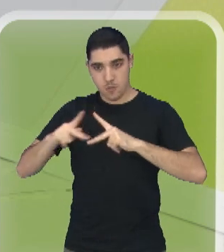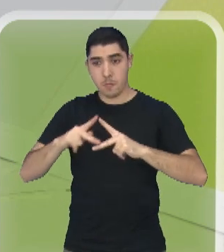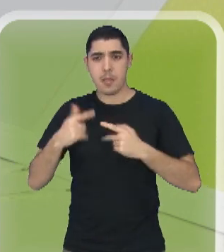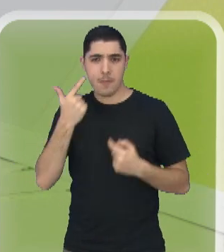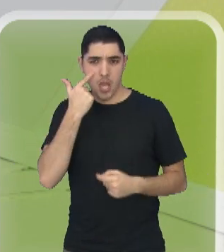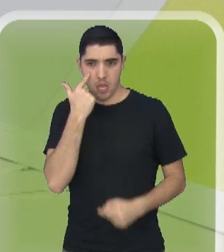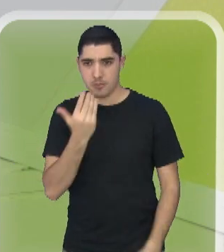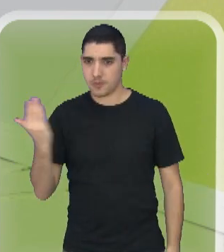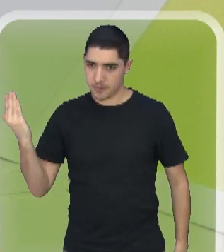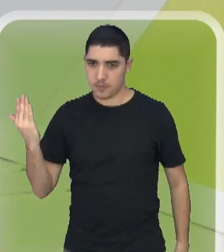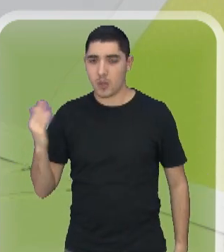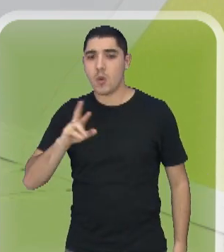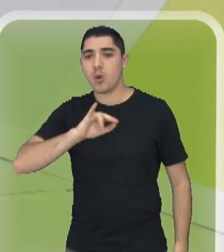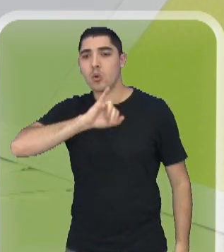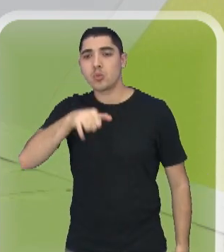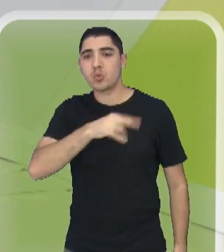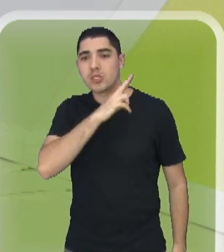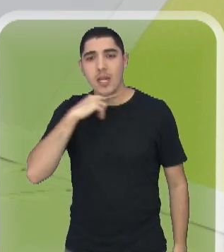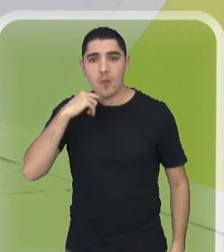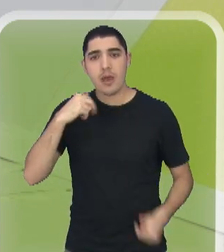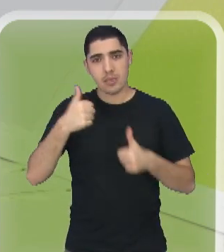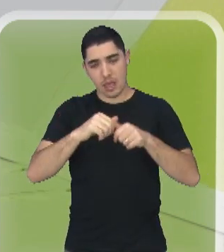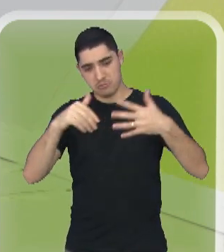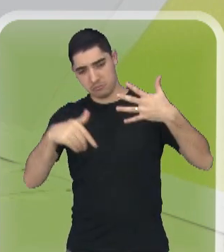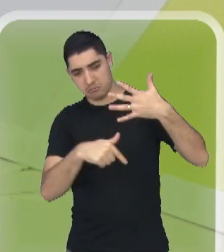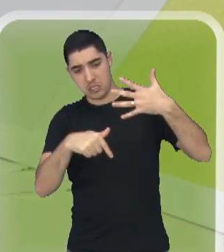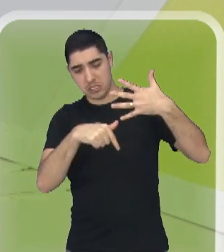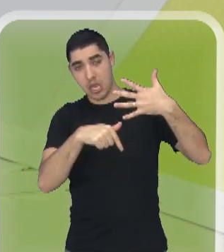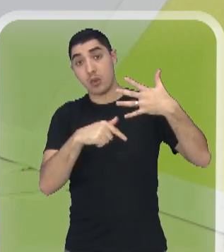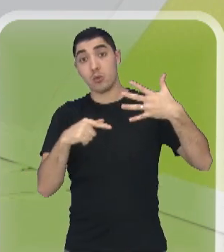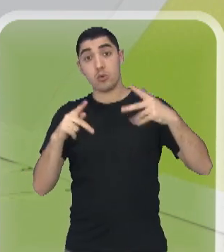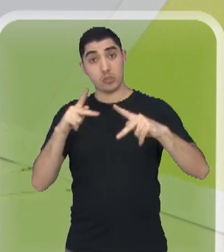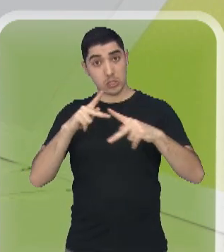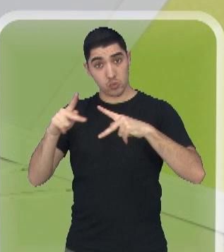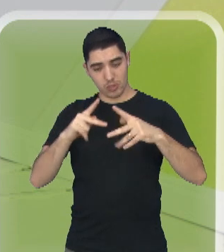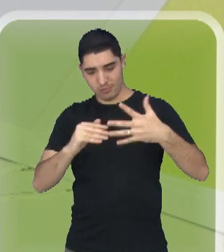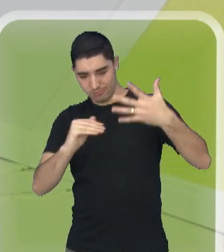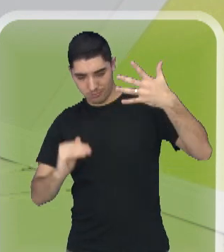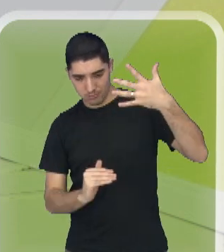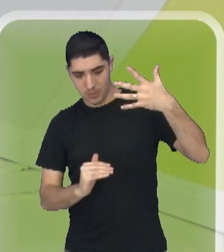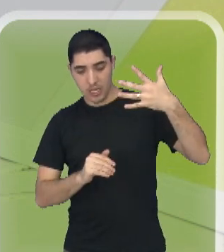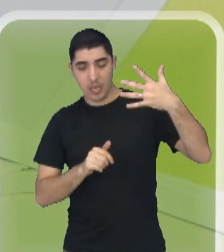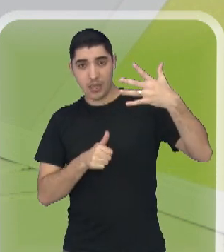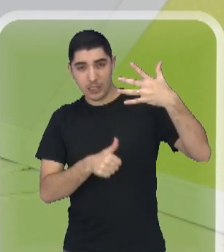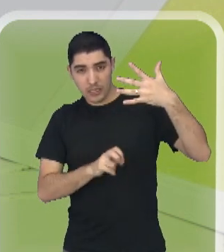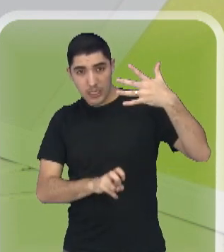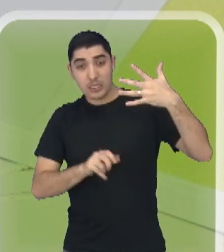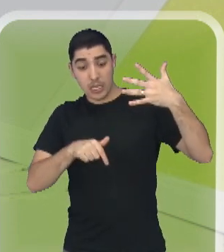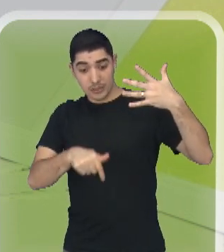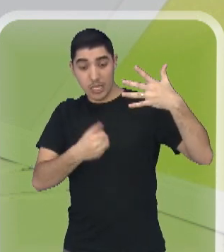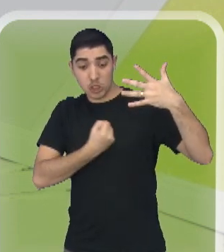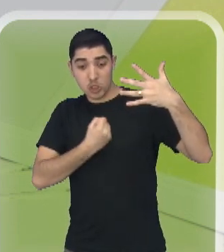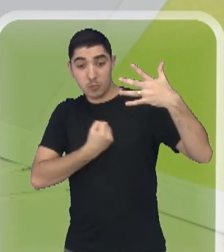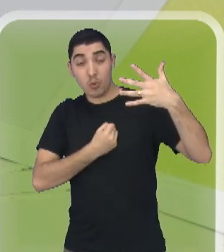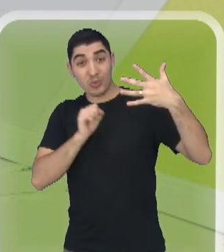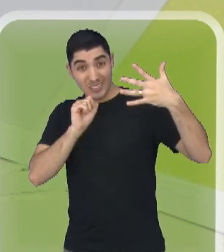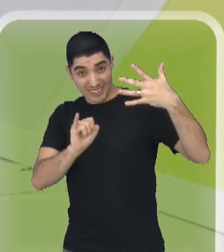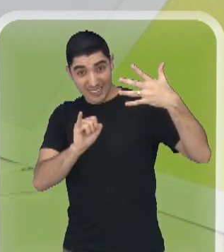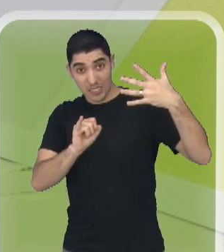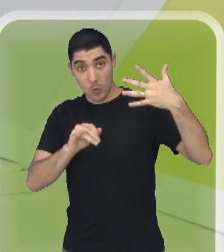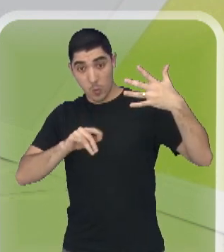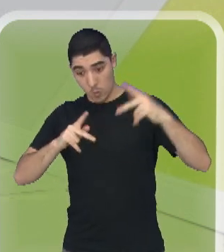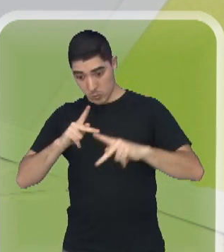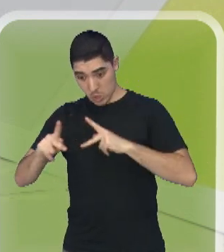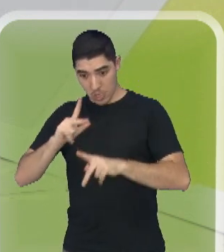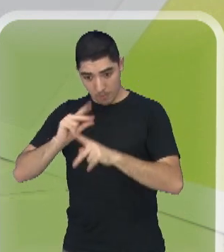vê ali, ó, o Jaraguá está em 7º com 10 pontos, São José é o 15º com 7 pontos. Uma vitória iguala os dois. São José dá um